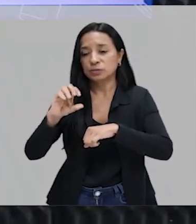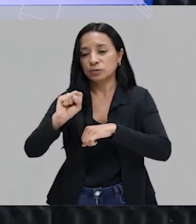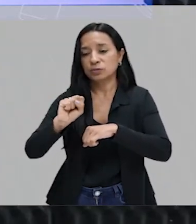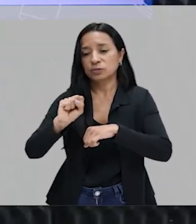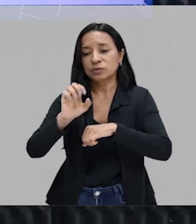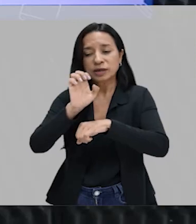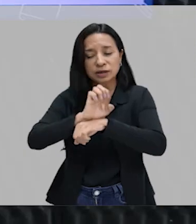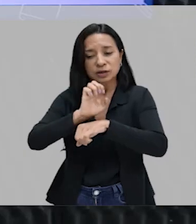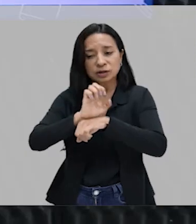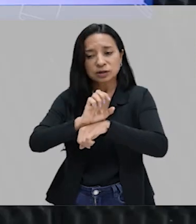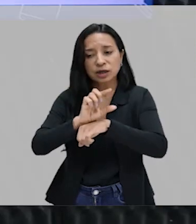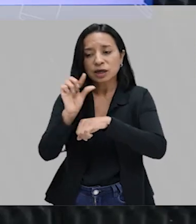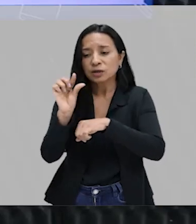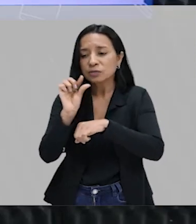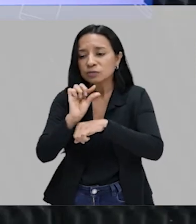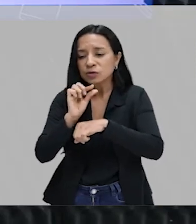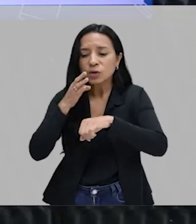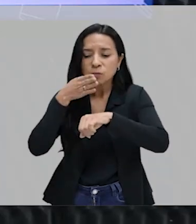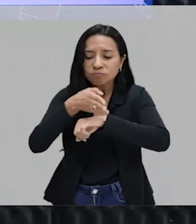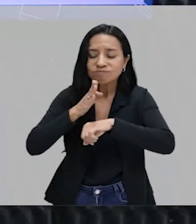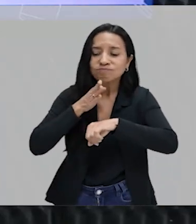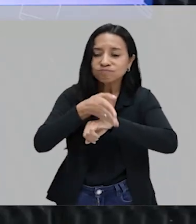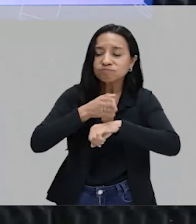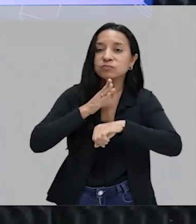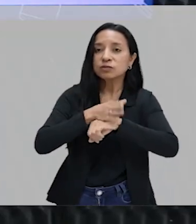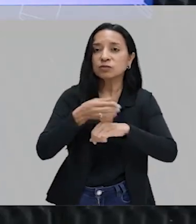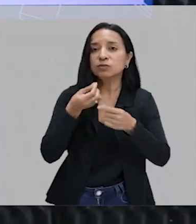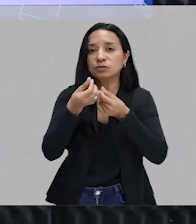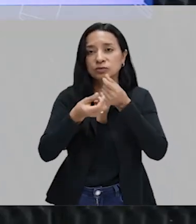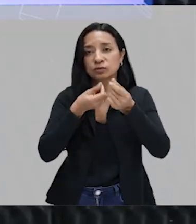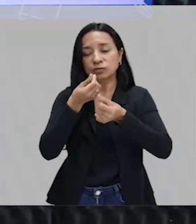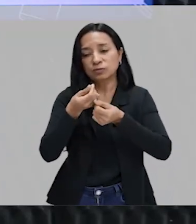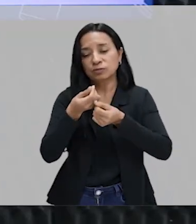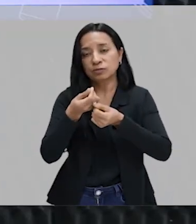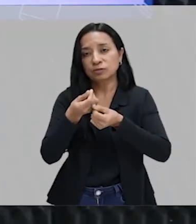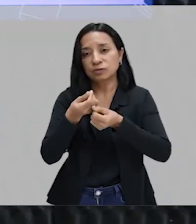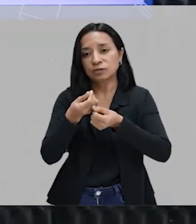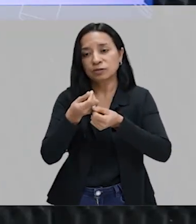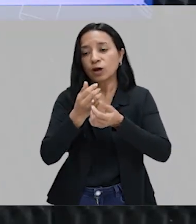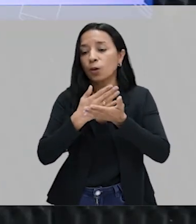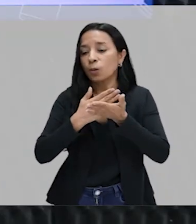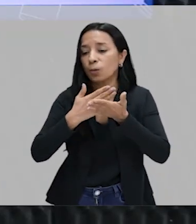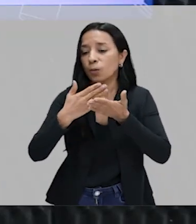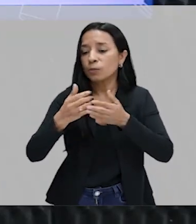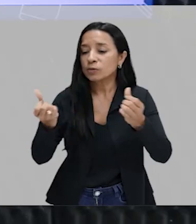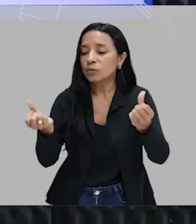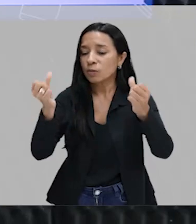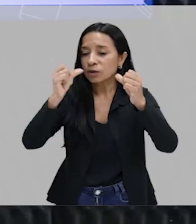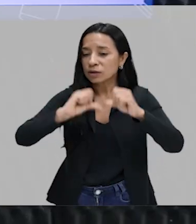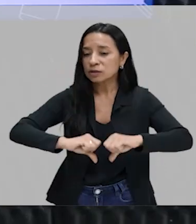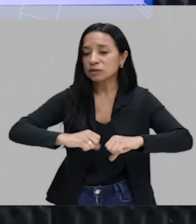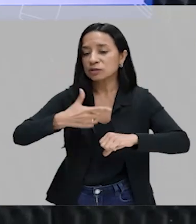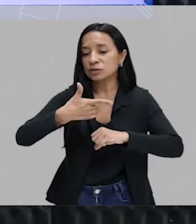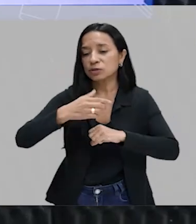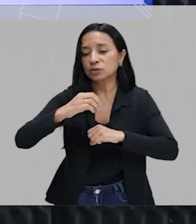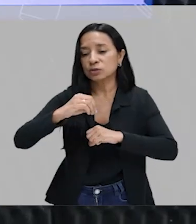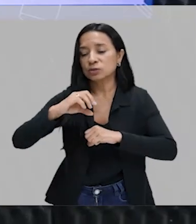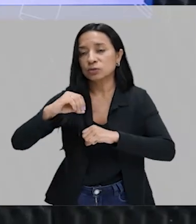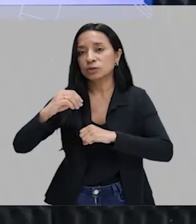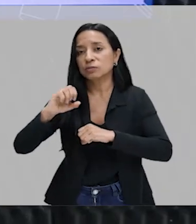minimamente fazendo intervenções econômicas. Mas a partir da crise de 2008, da crise do capitalismo, da